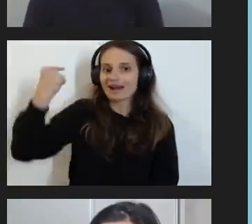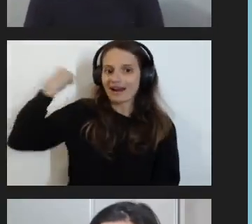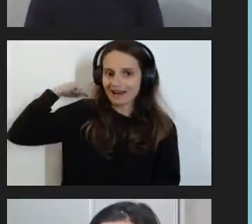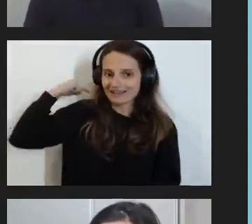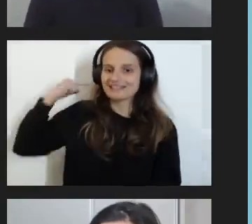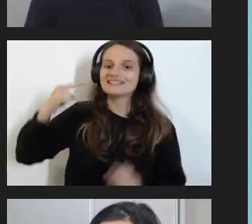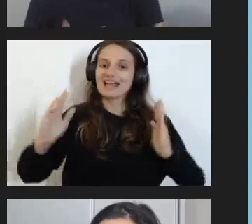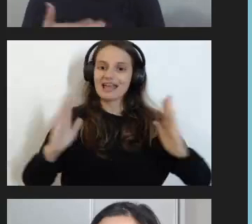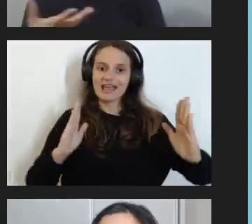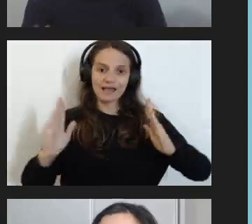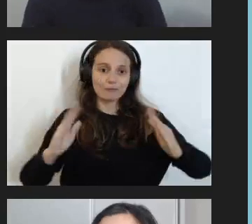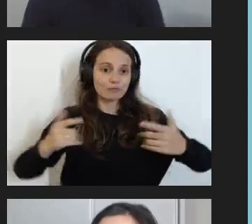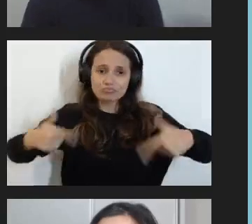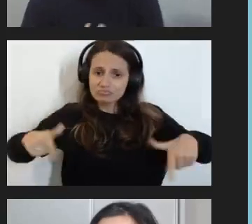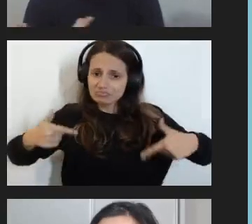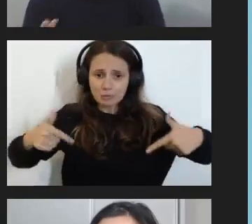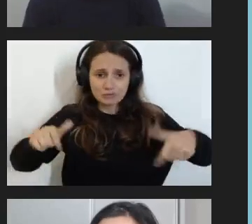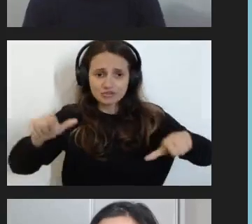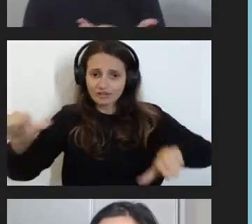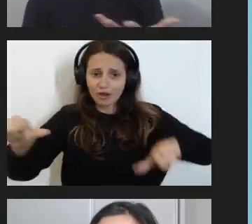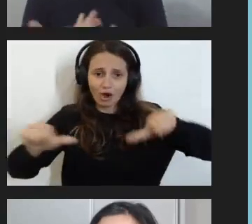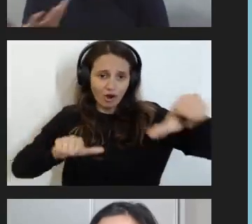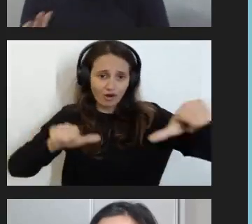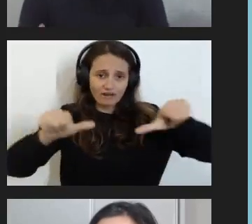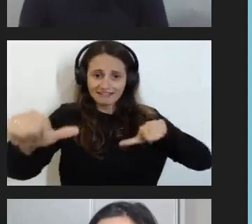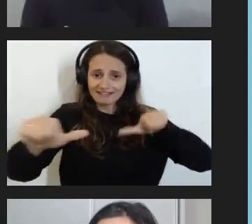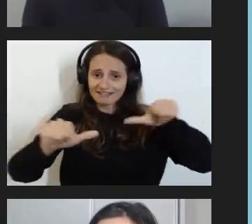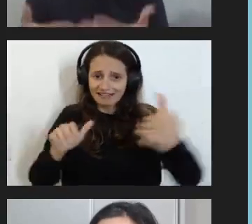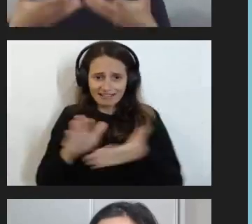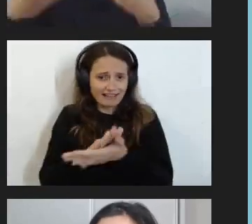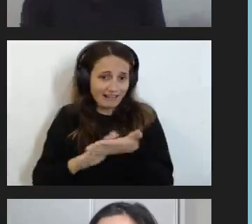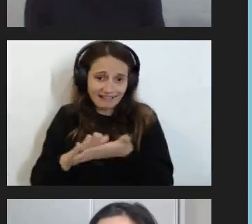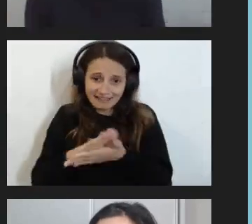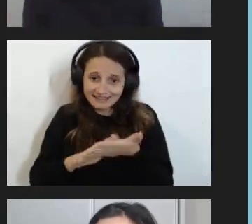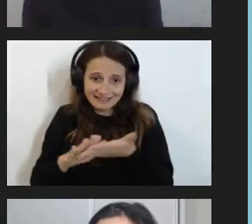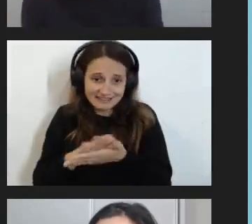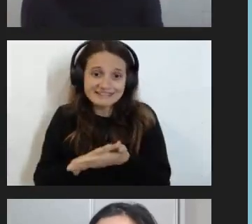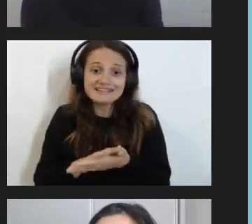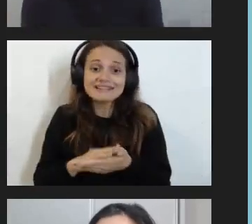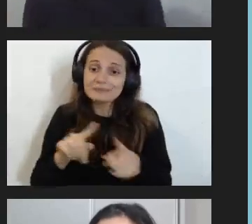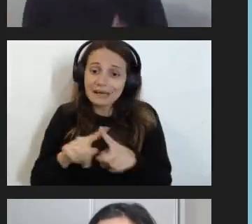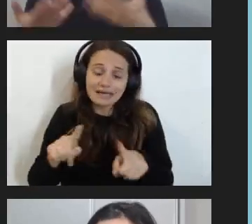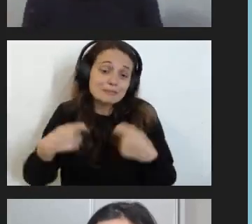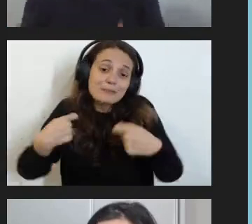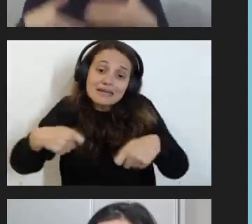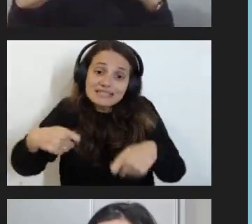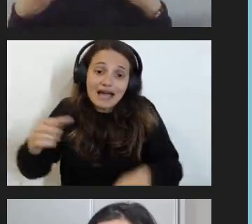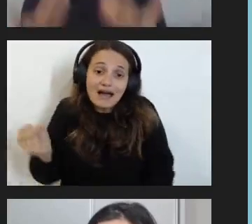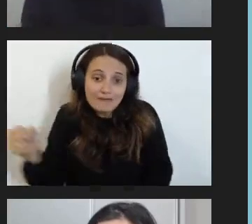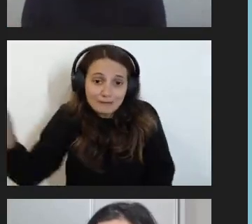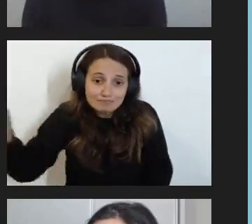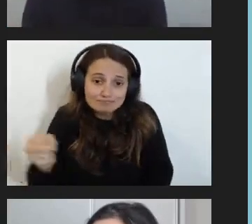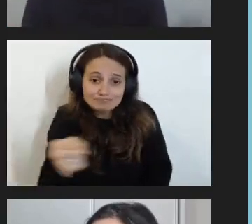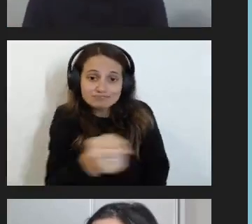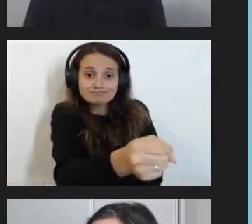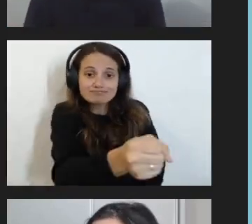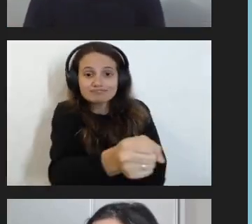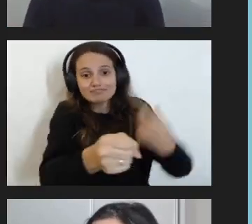que não tinha esse revezamento e que tinha que administrar porque tinha uma demanda e precisava ser